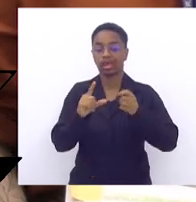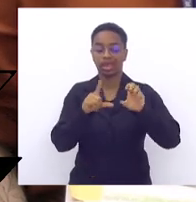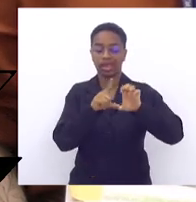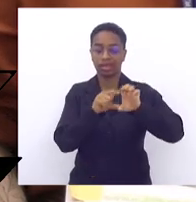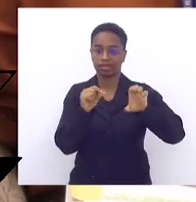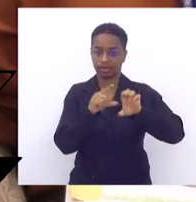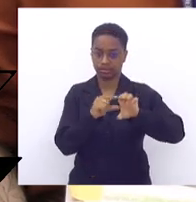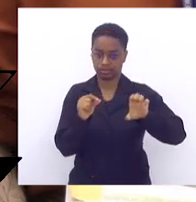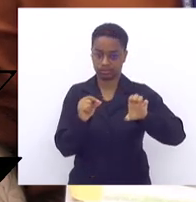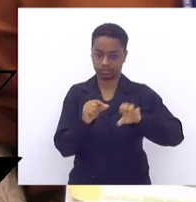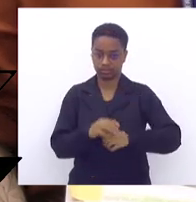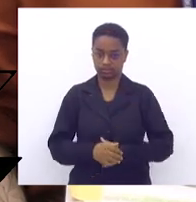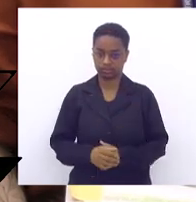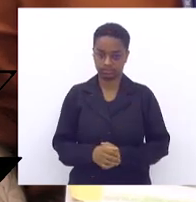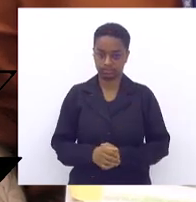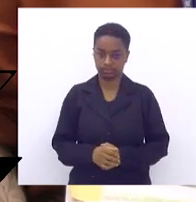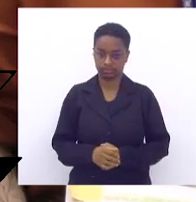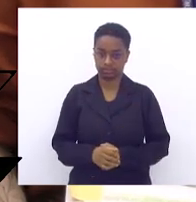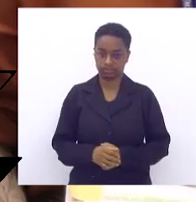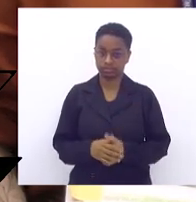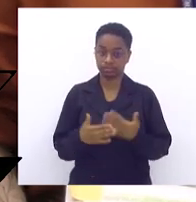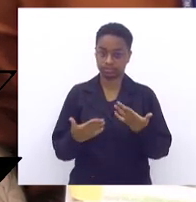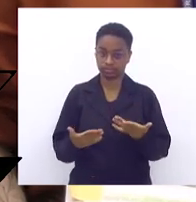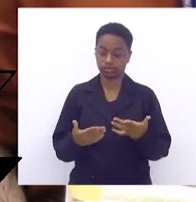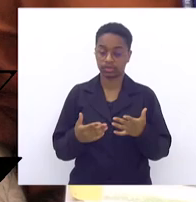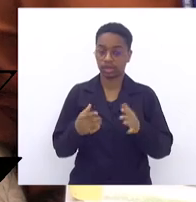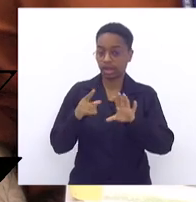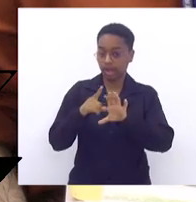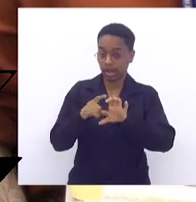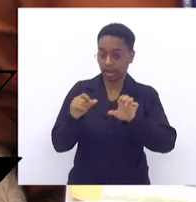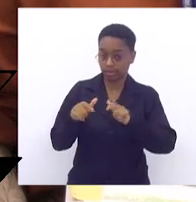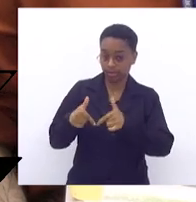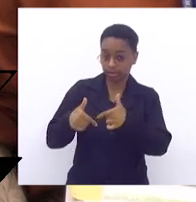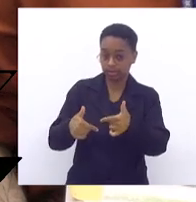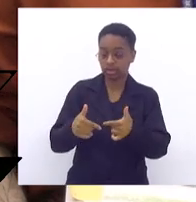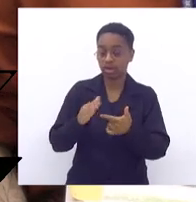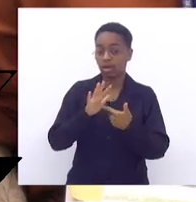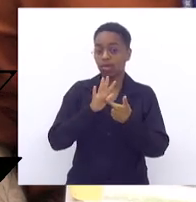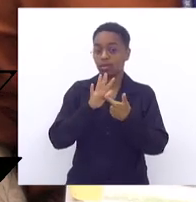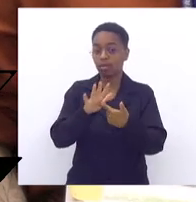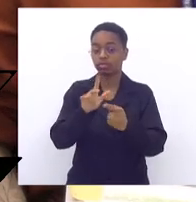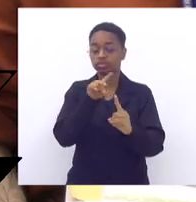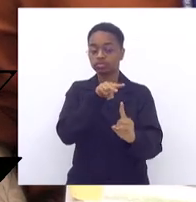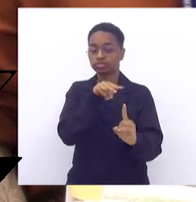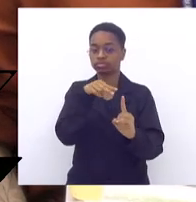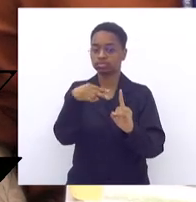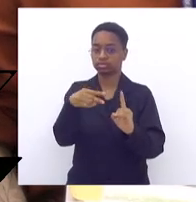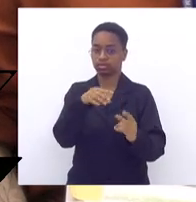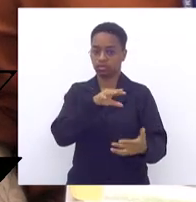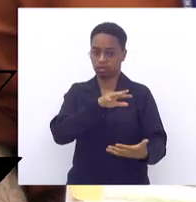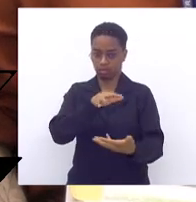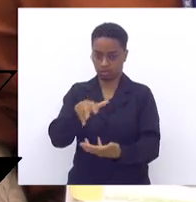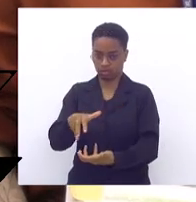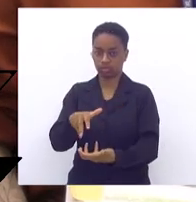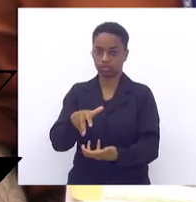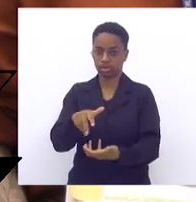empreendedoras, né? O empreendedorismo, ele reflete uma determinada visão de mundo, que acredita na